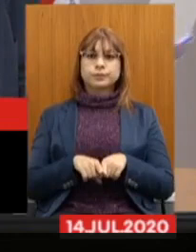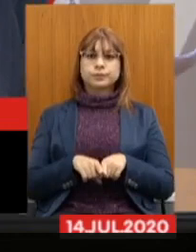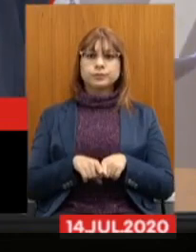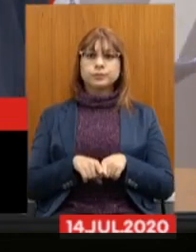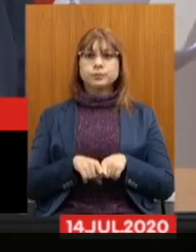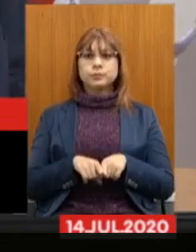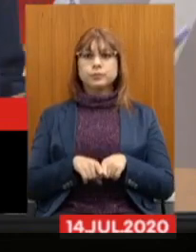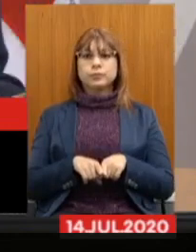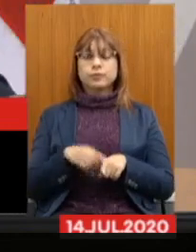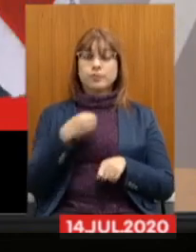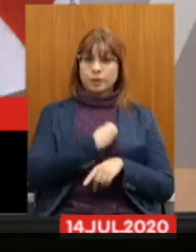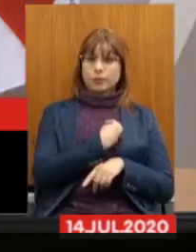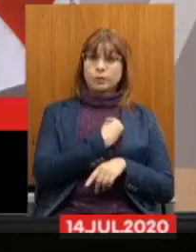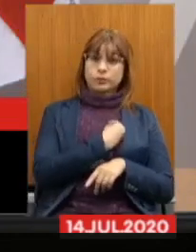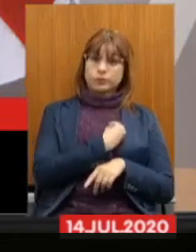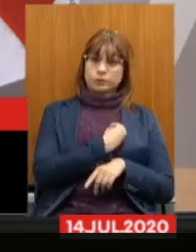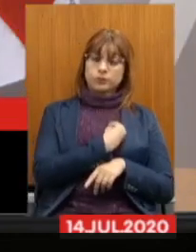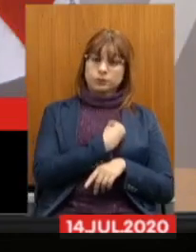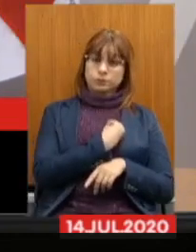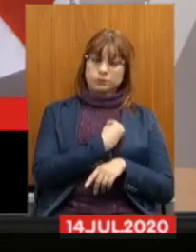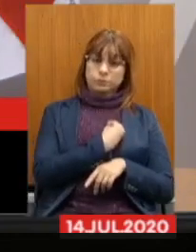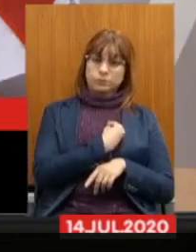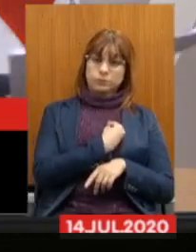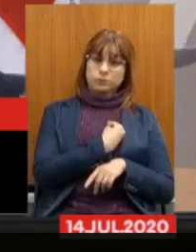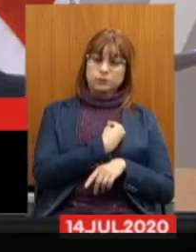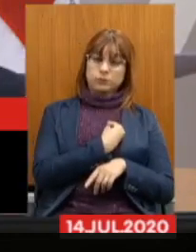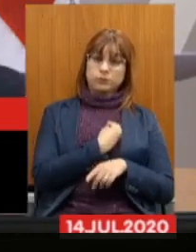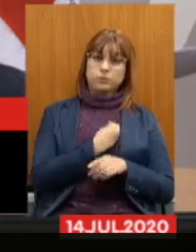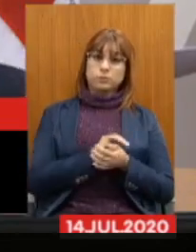a vida, ela